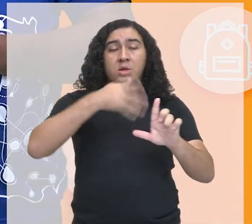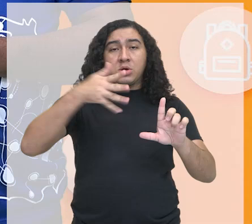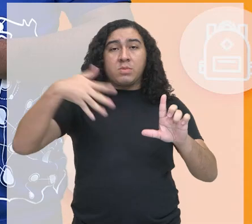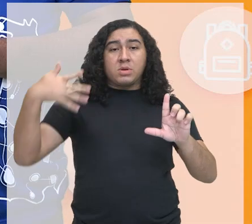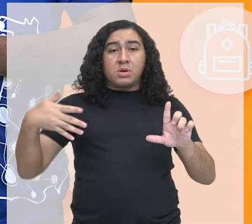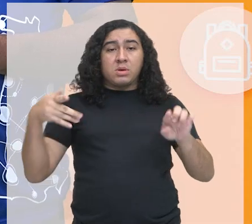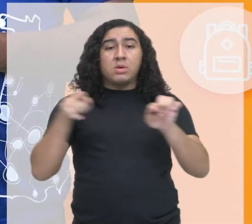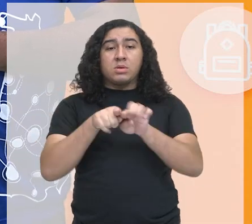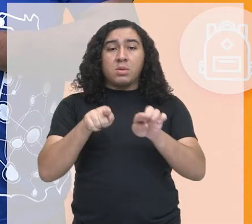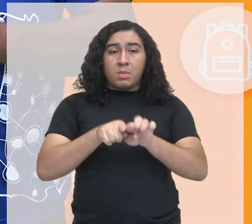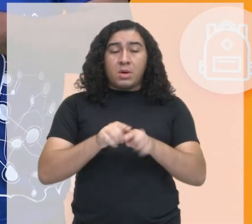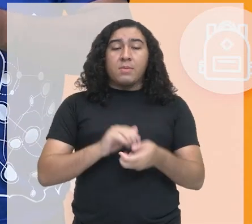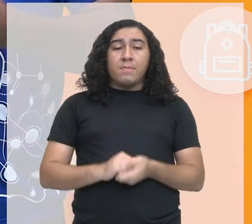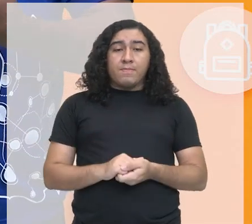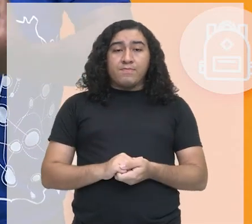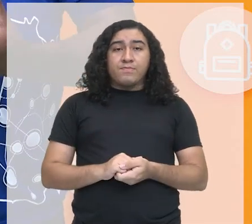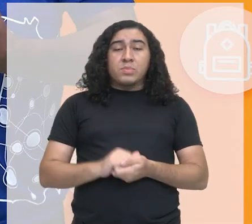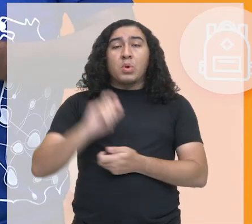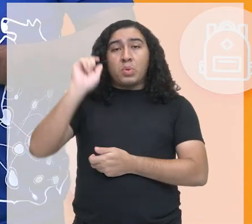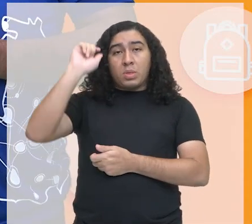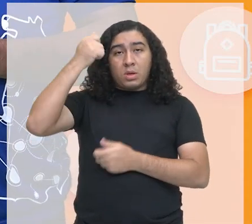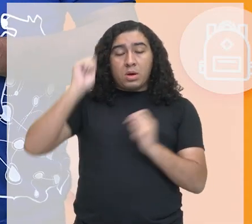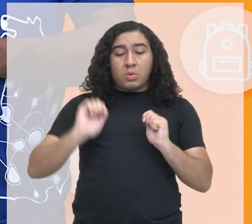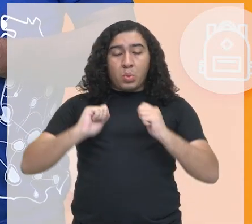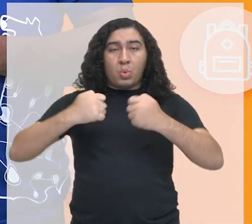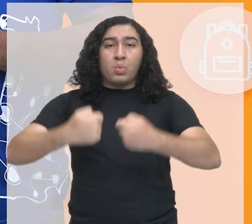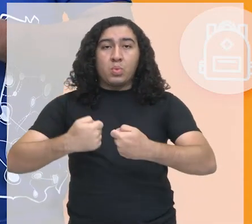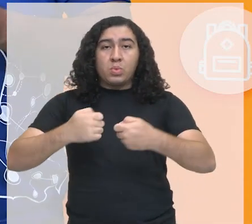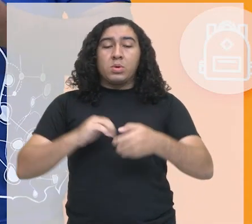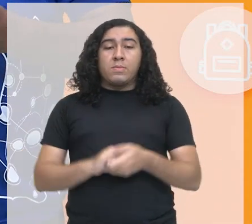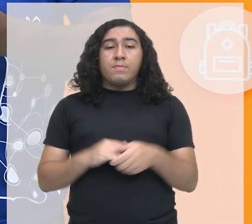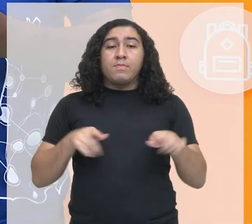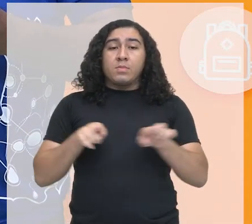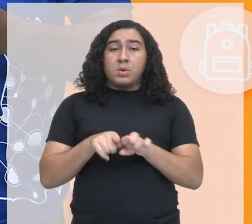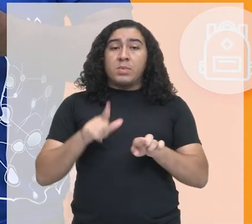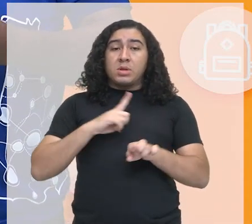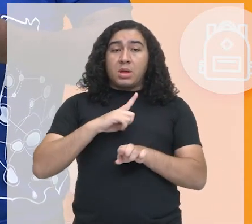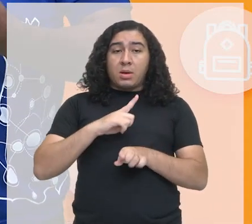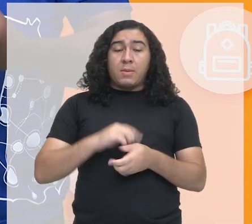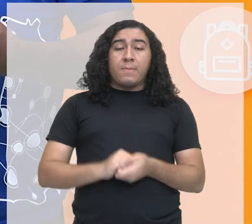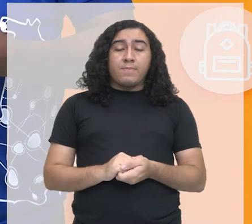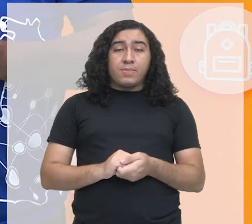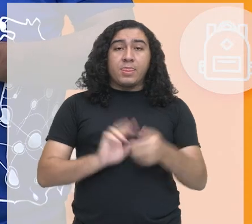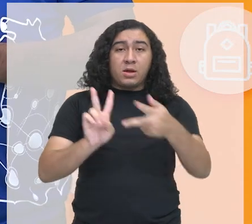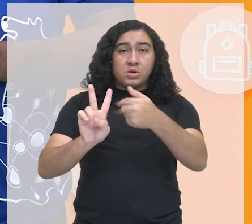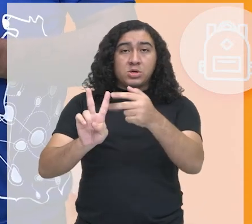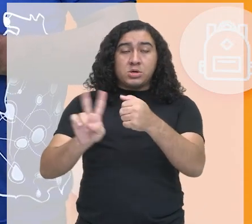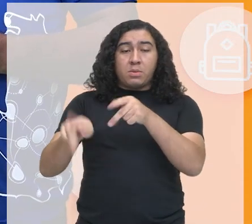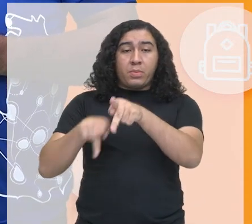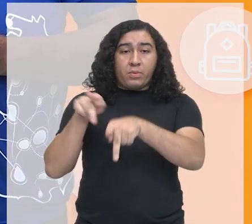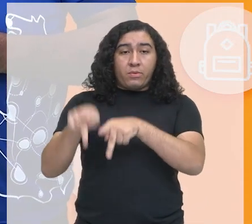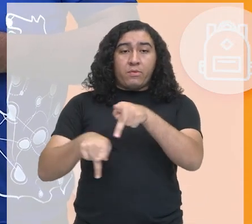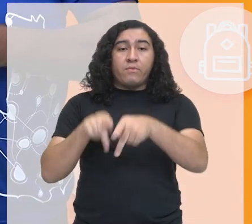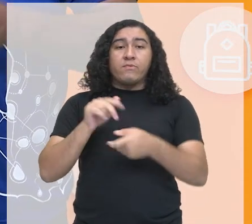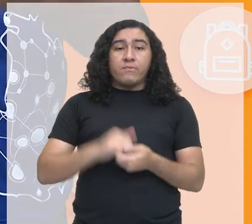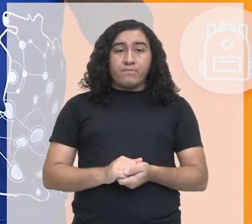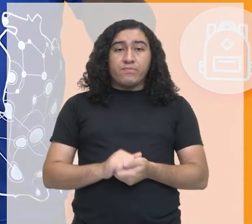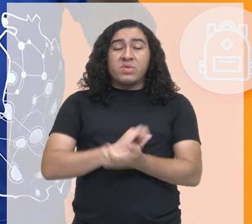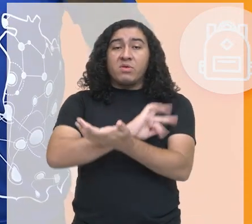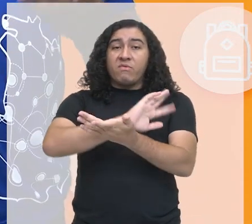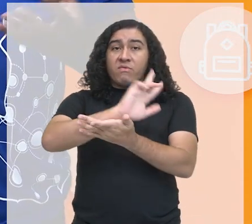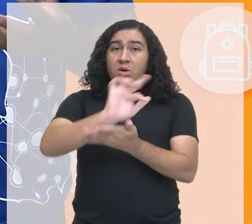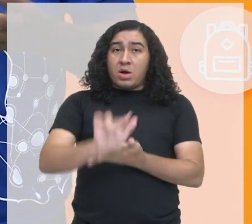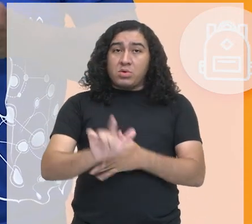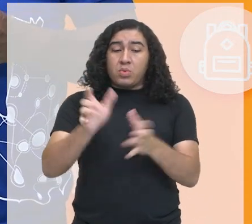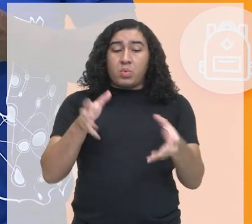LGBTQIA+, o movimento negro, né, nós temos aí também o papel dos povos indígenas. Então, nós temos